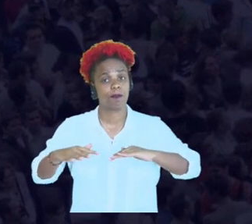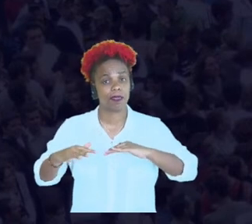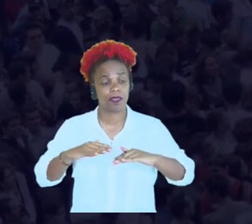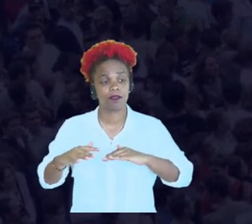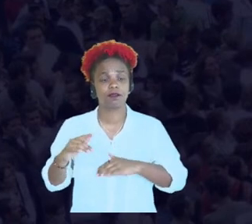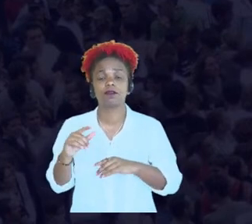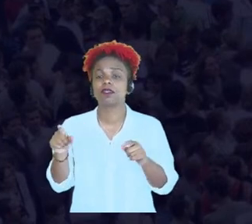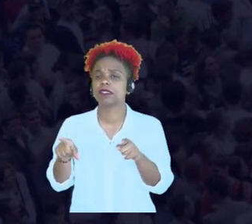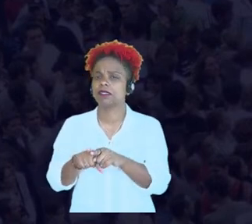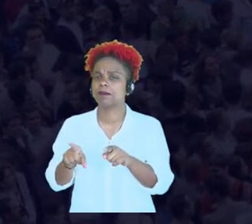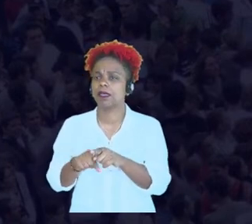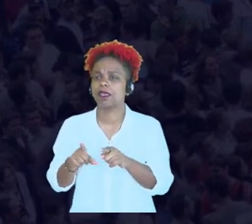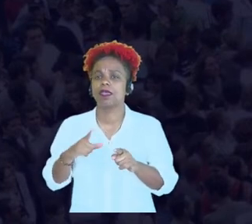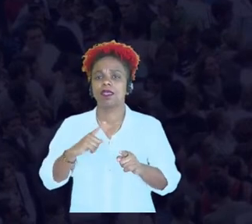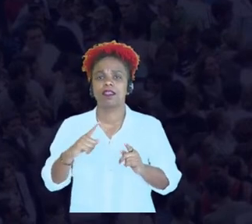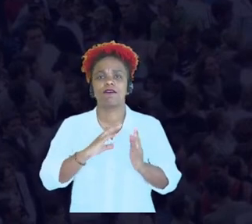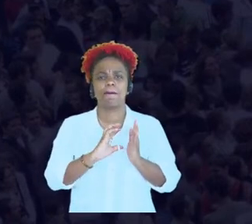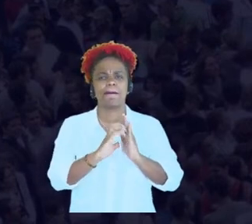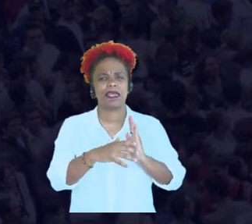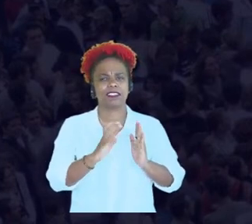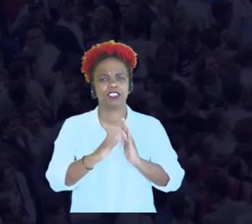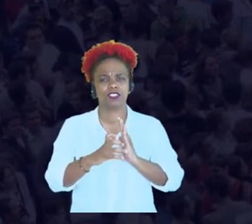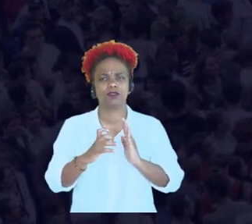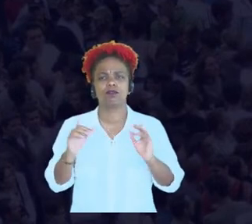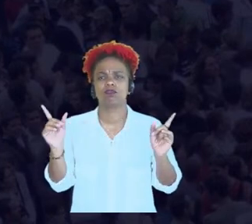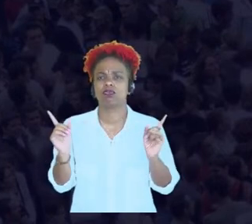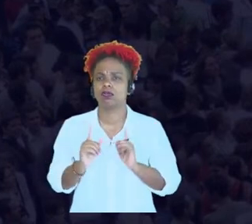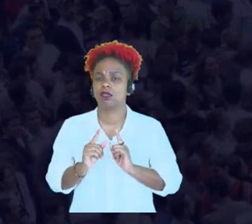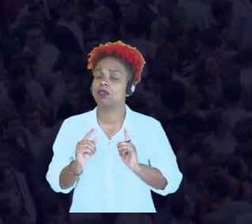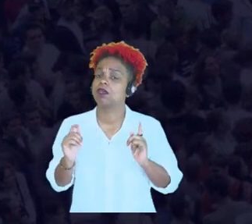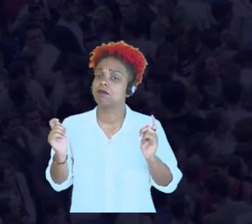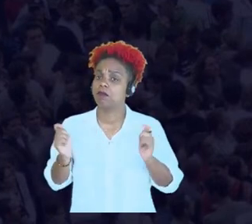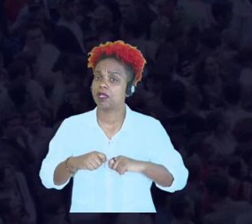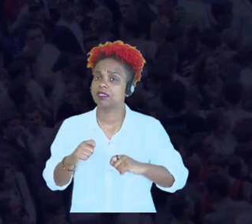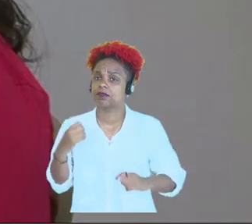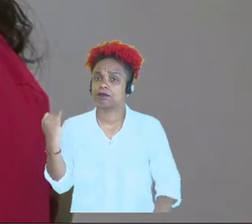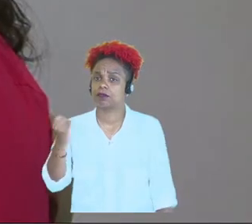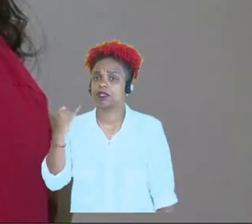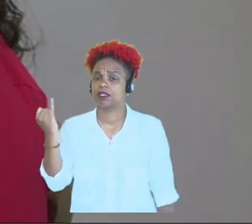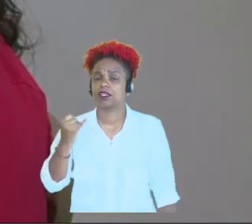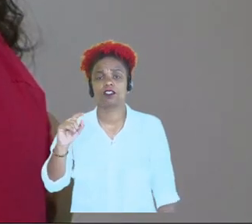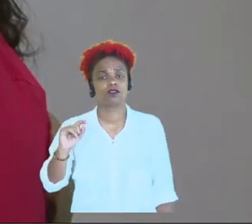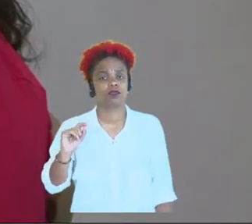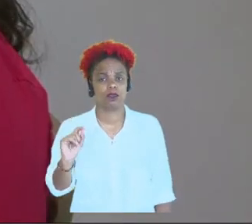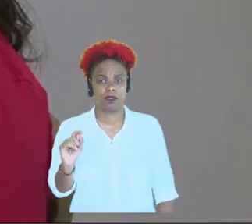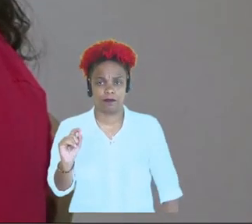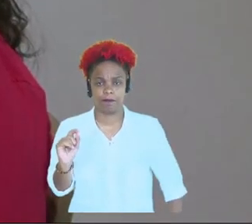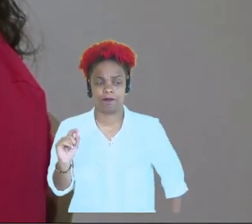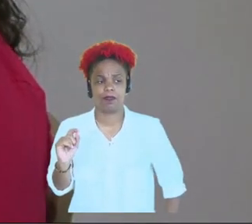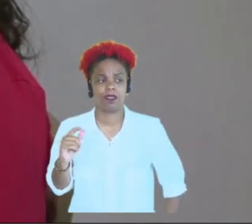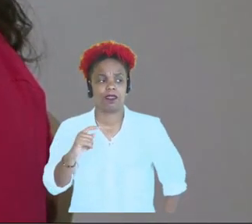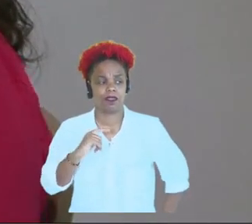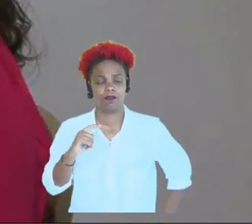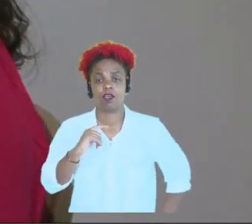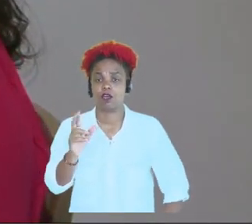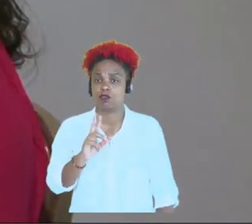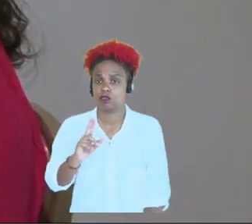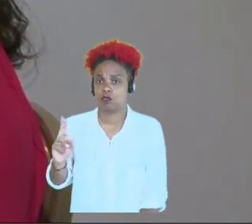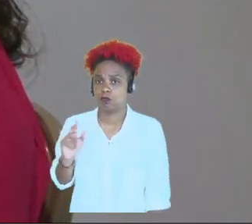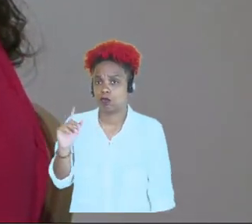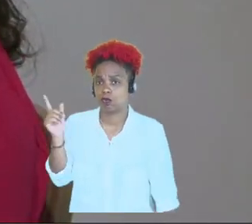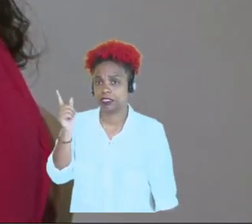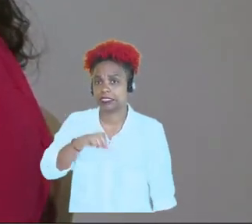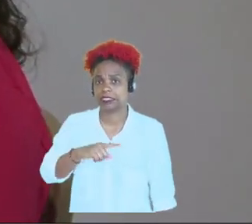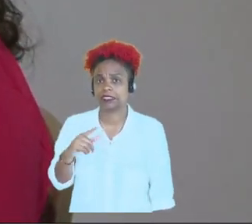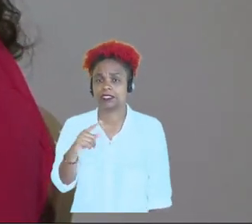essa redução dos partidos, ela pode ser muito salutar no sentido de buscar esse nome, e não é